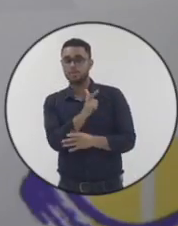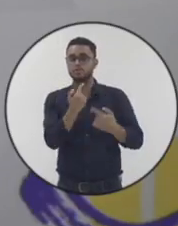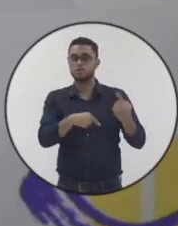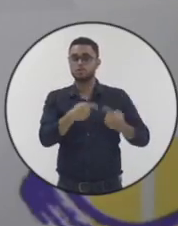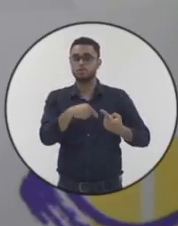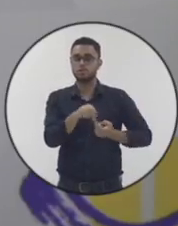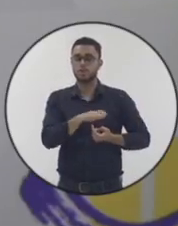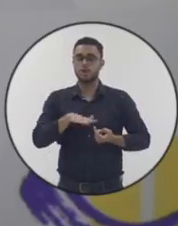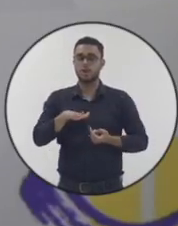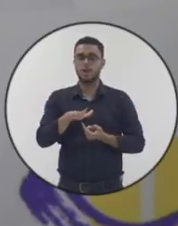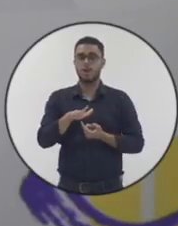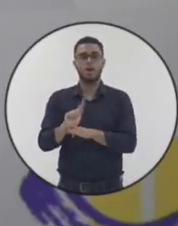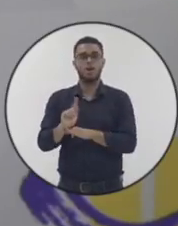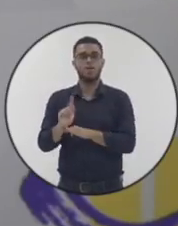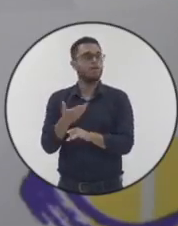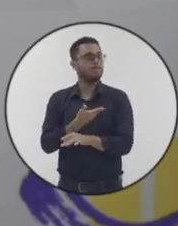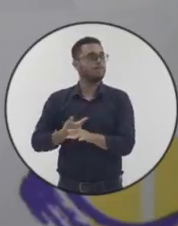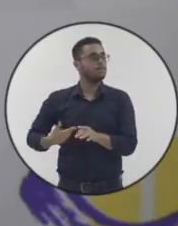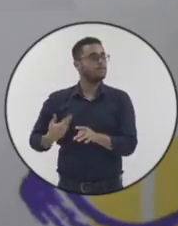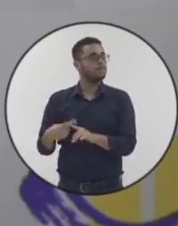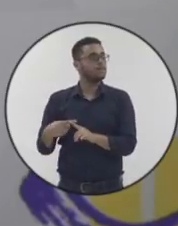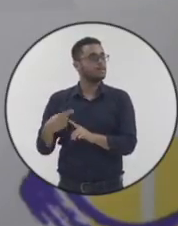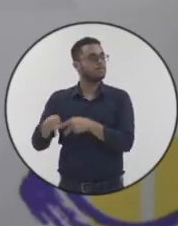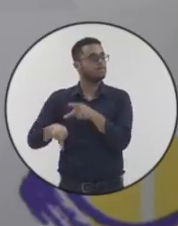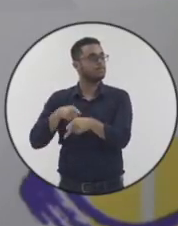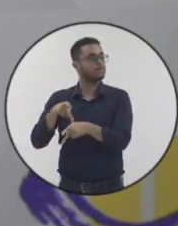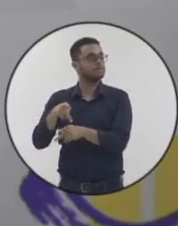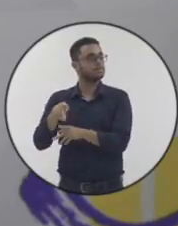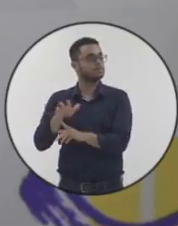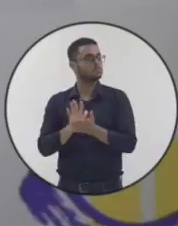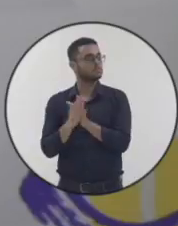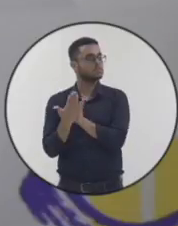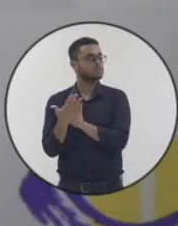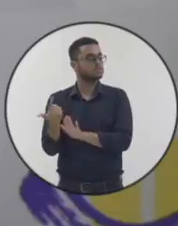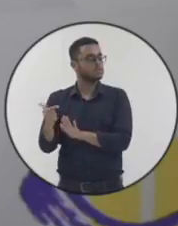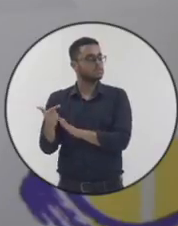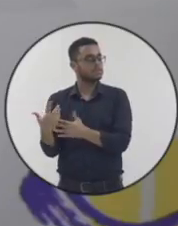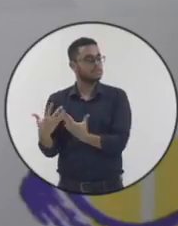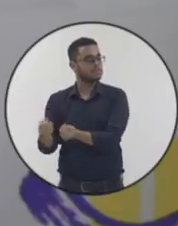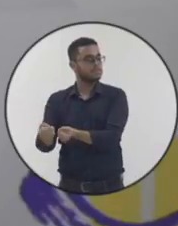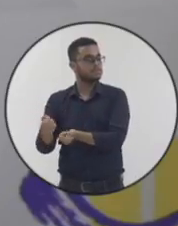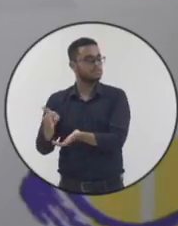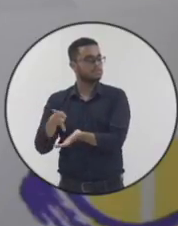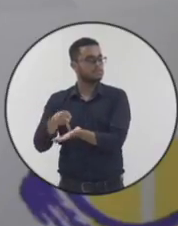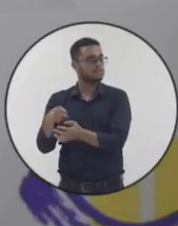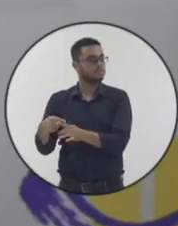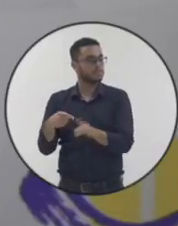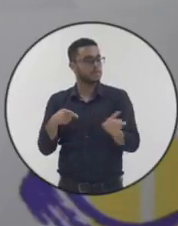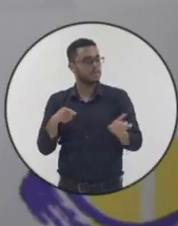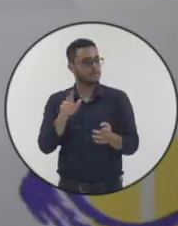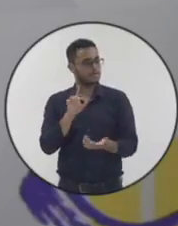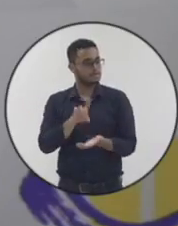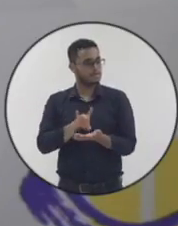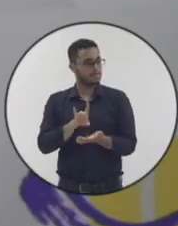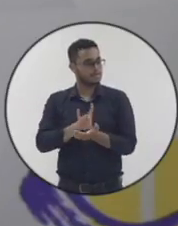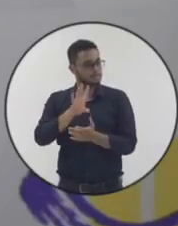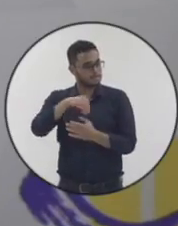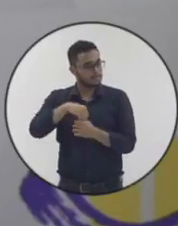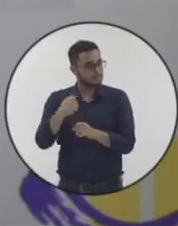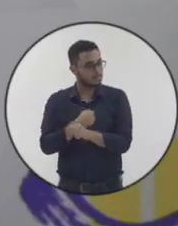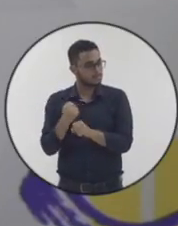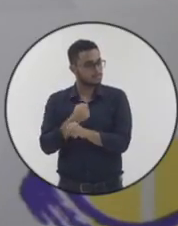gestões de por que a população trans não está sendo muito bem acolhida, posto que ela é preconizada no próprio locus de construção do